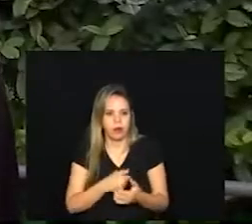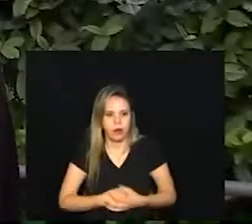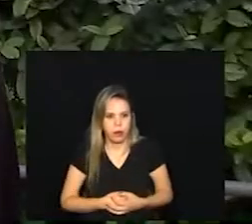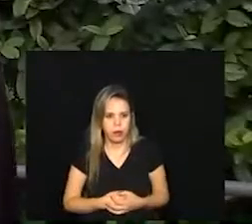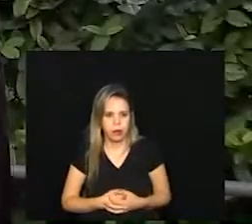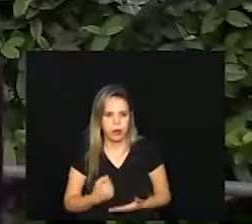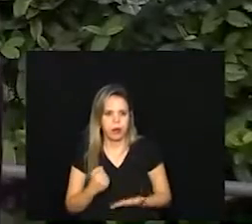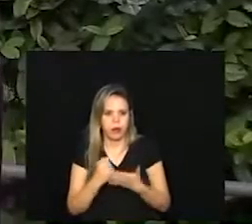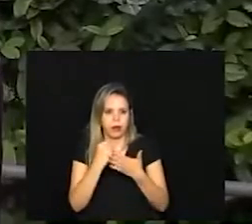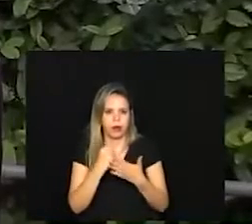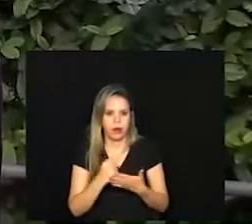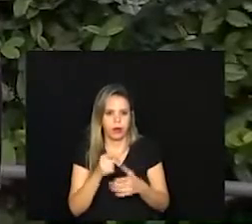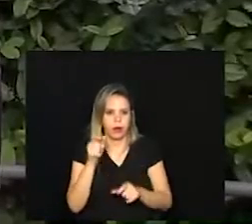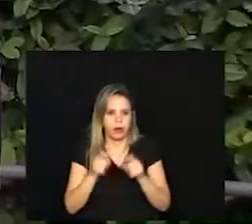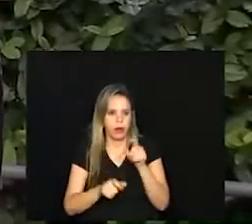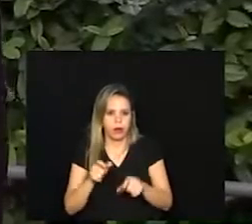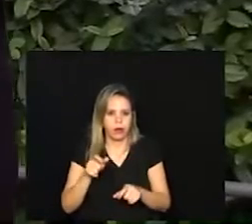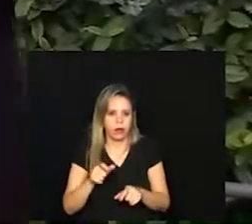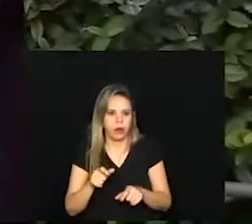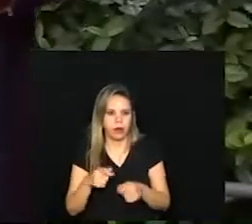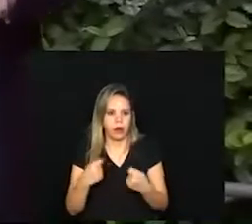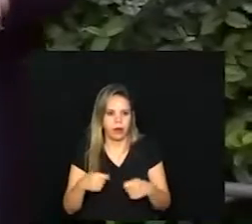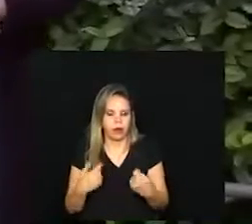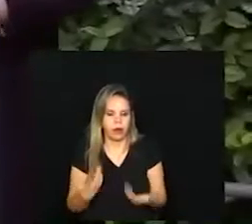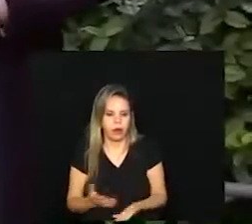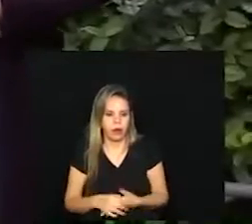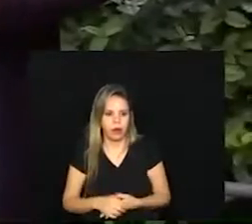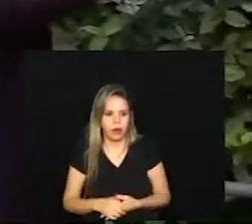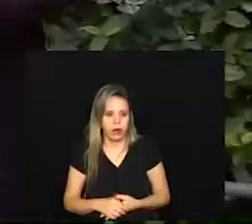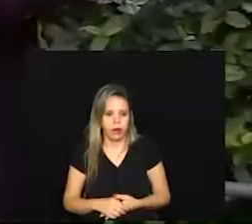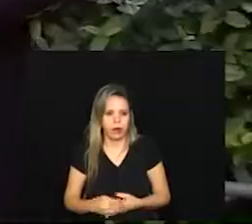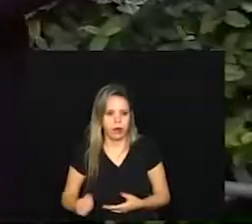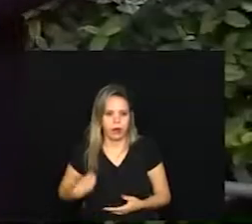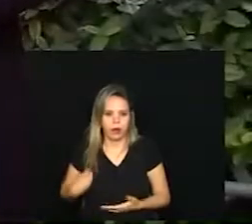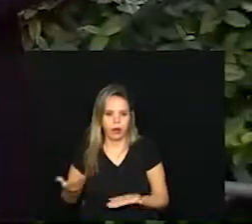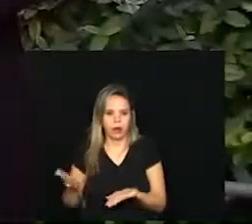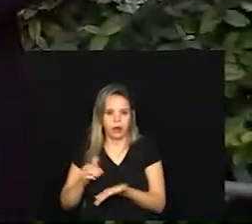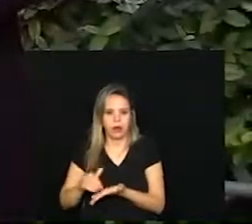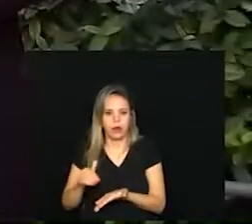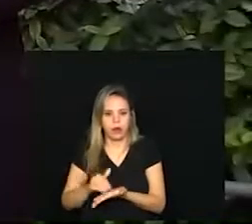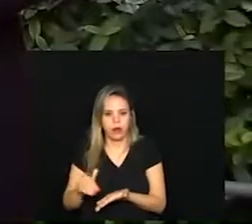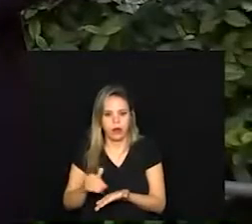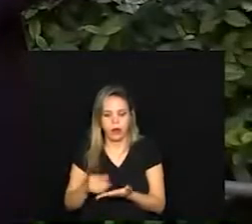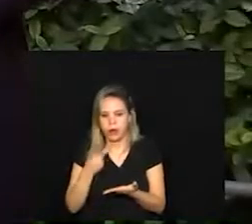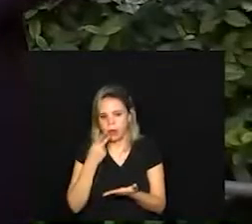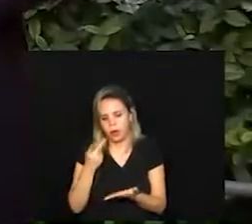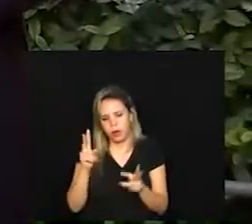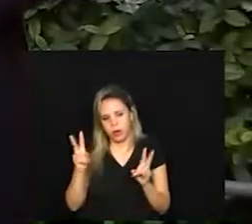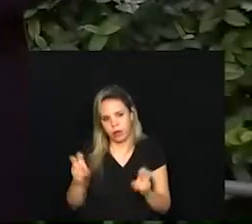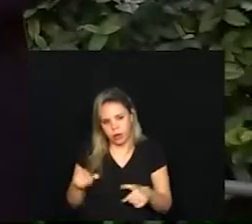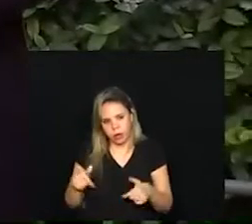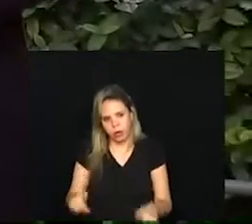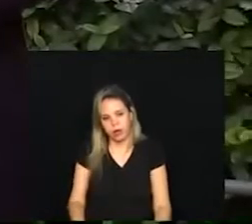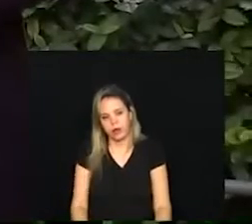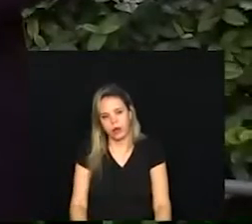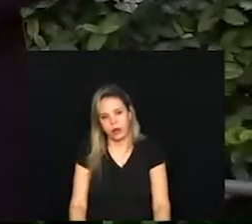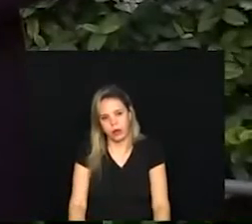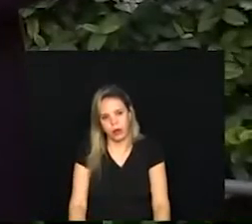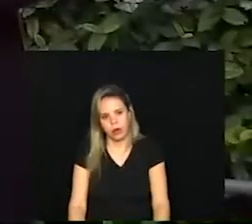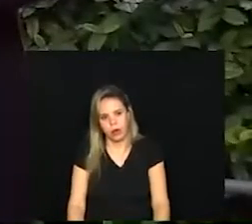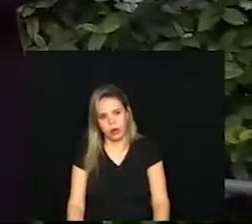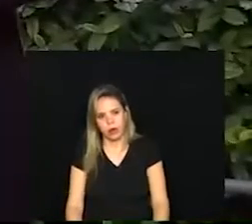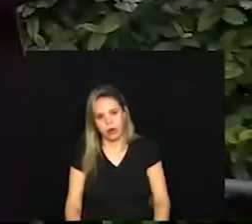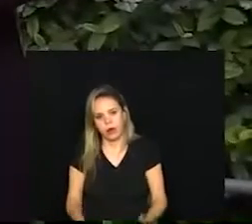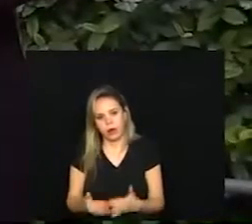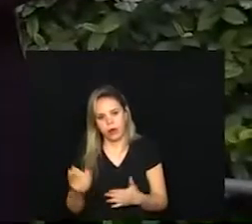e ajudar aqueles que mais necessitam. Bom, estou aqui com a secretária, ela estava falando a respeito das ações. Eu vou pedir